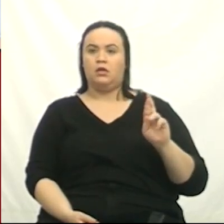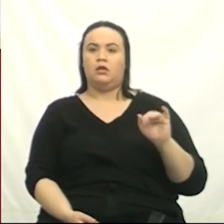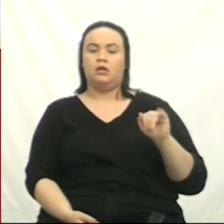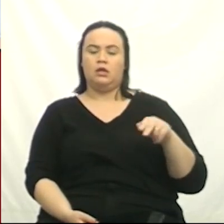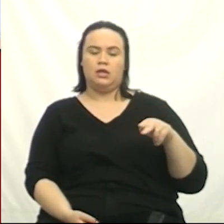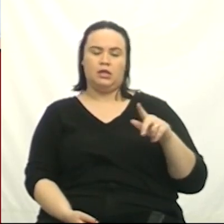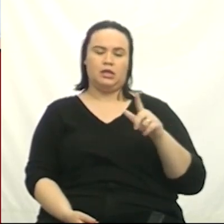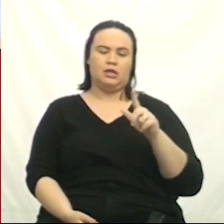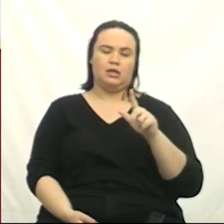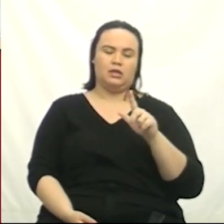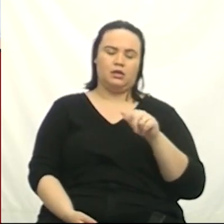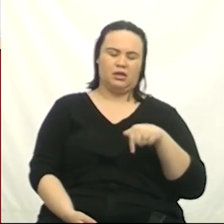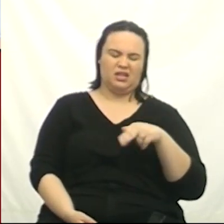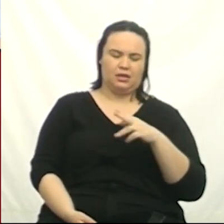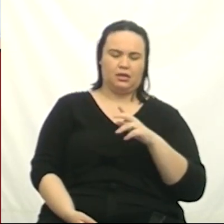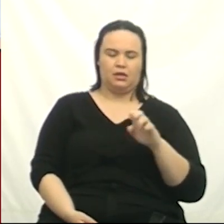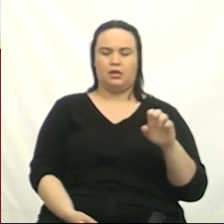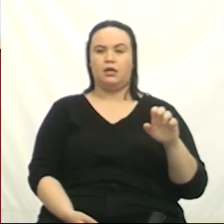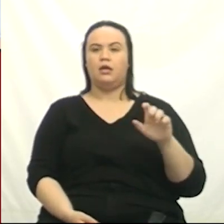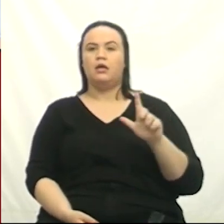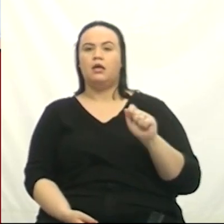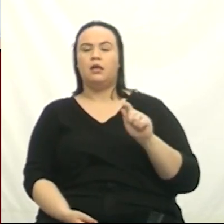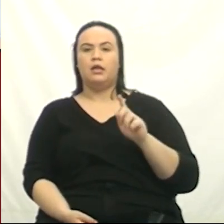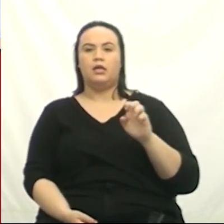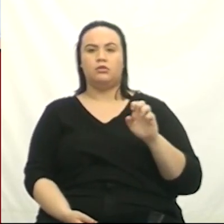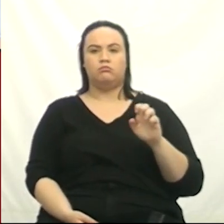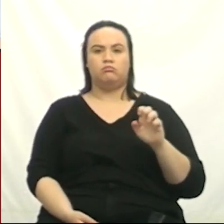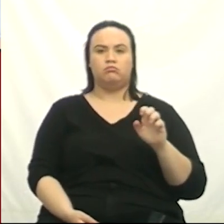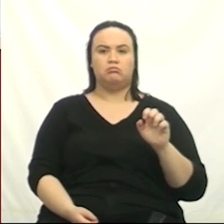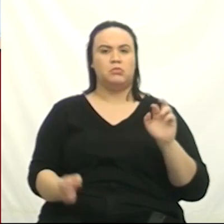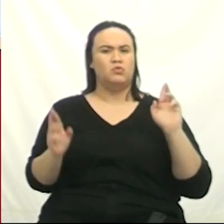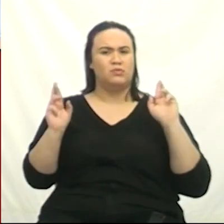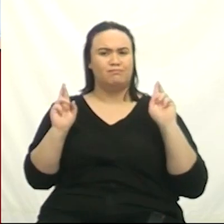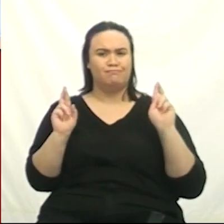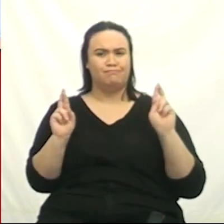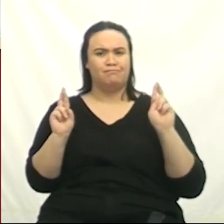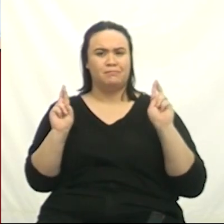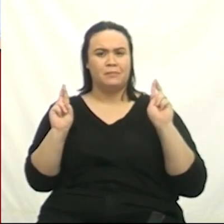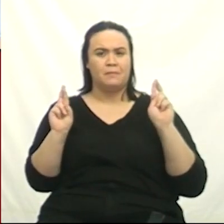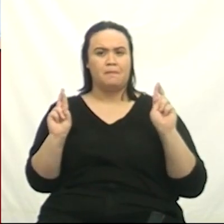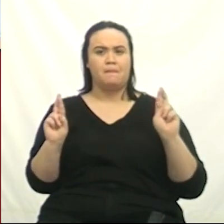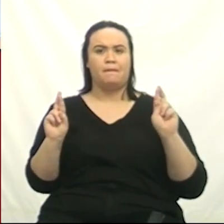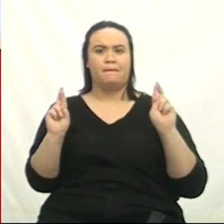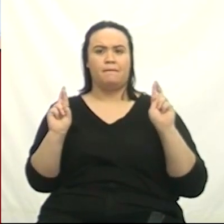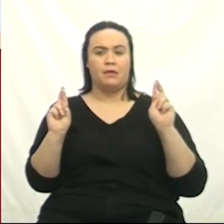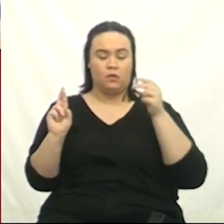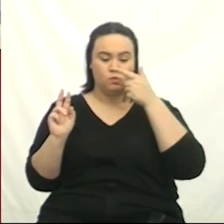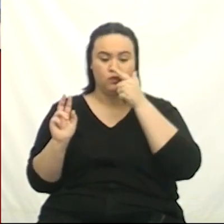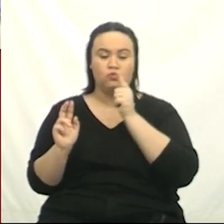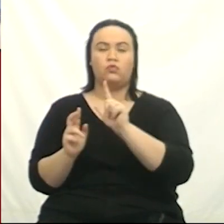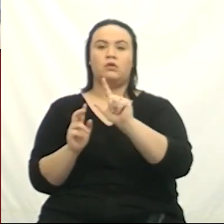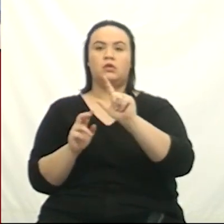visto. Eu não vejo a hora de que a gente saber que pegaram